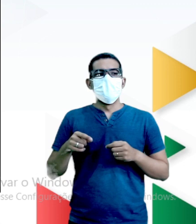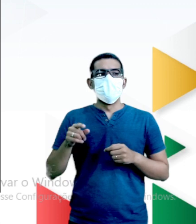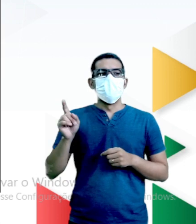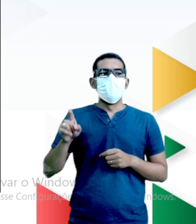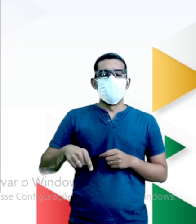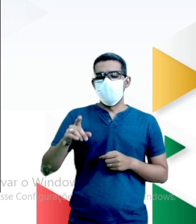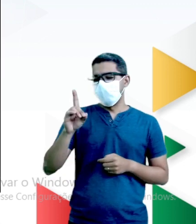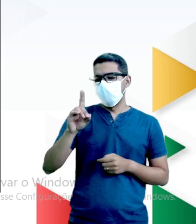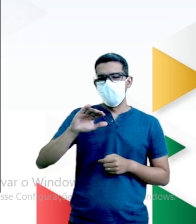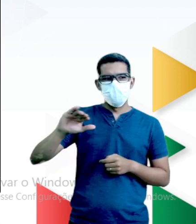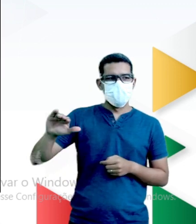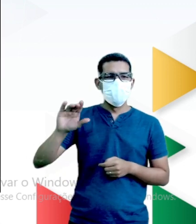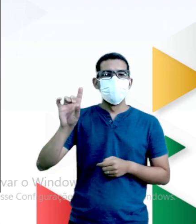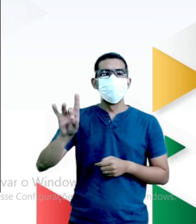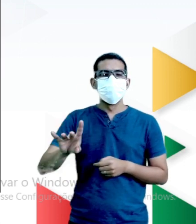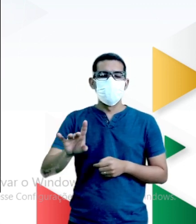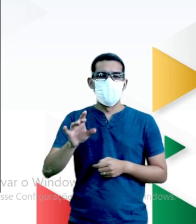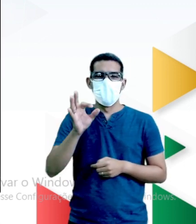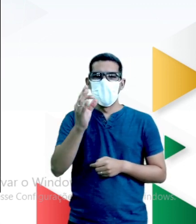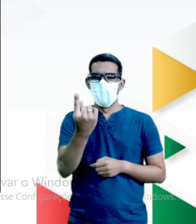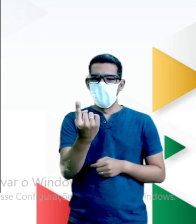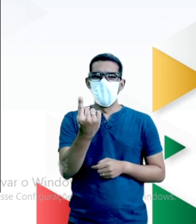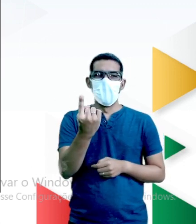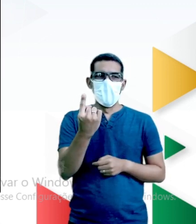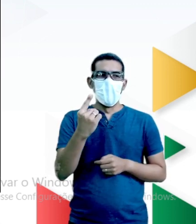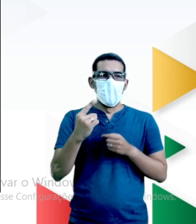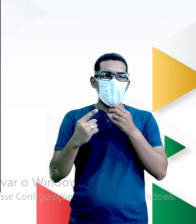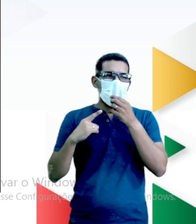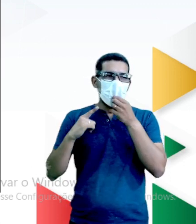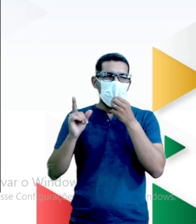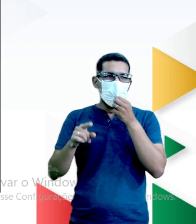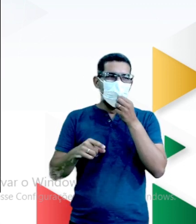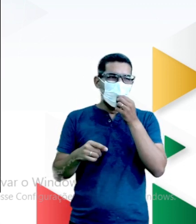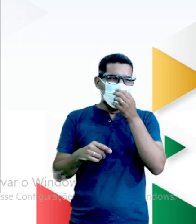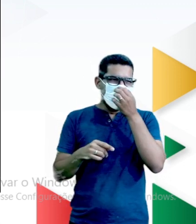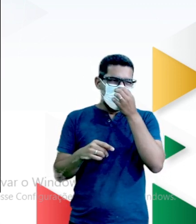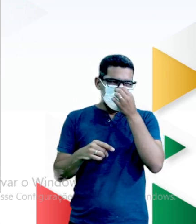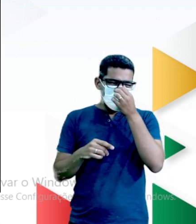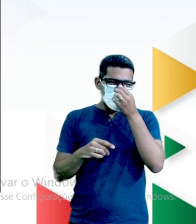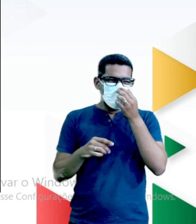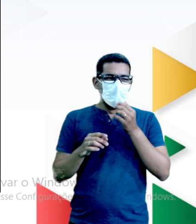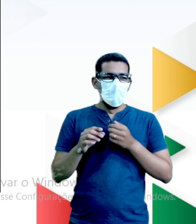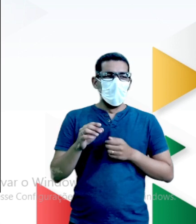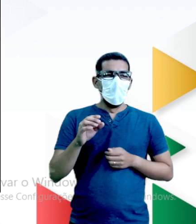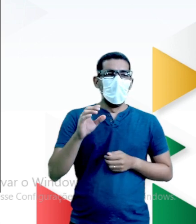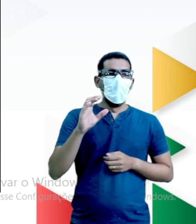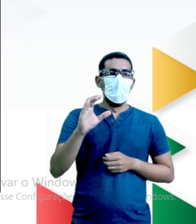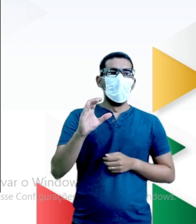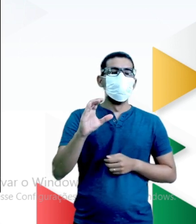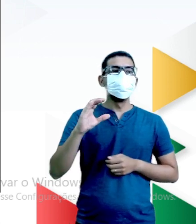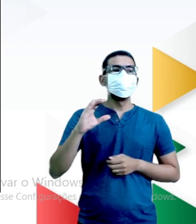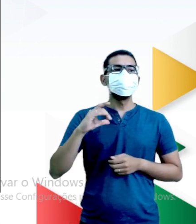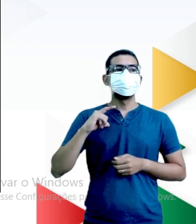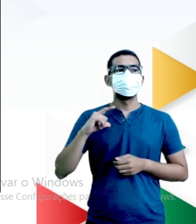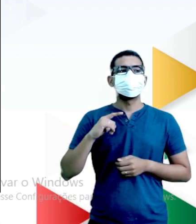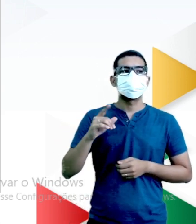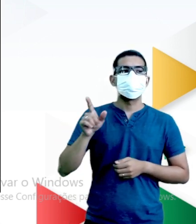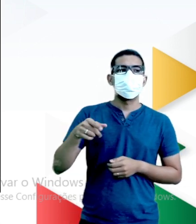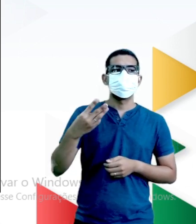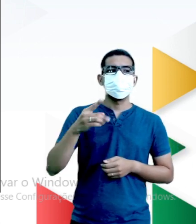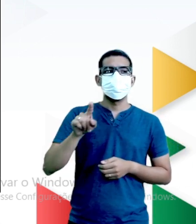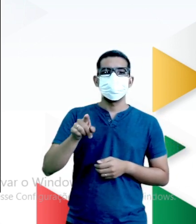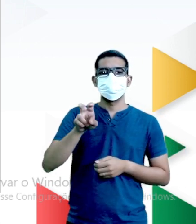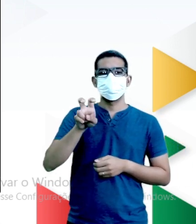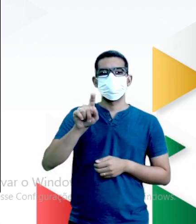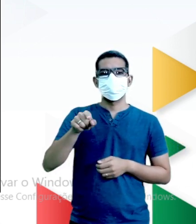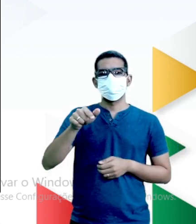D está fora, só sobra uma alternativa, que é o número primo 3, 5, 7 e 11.